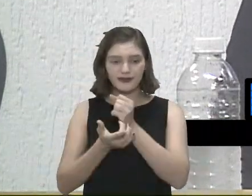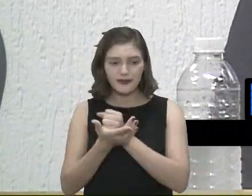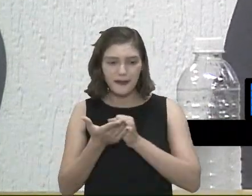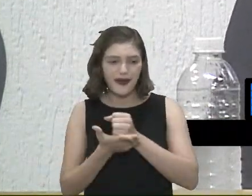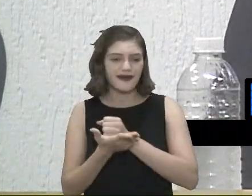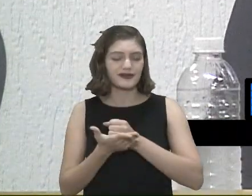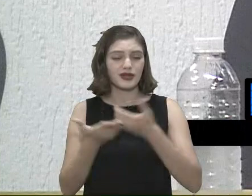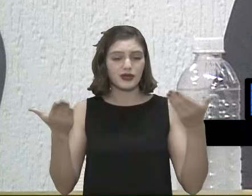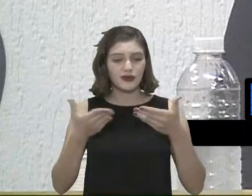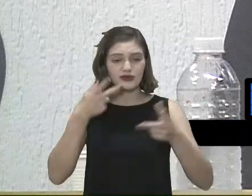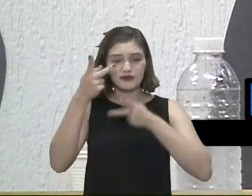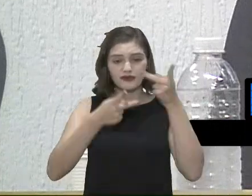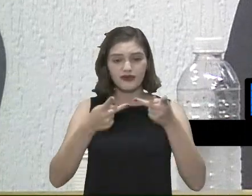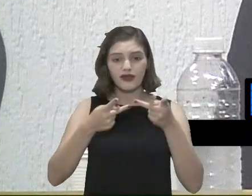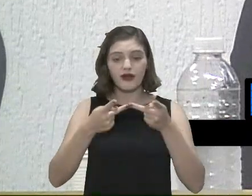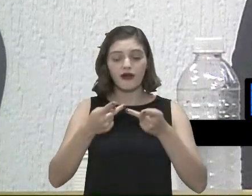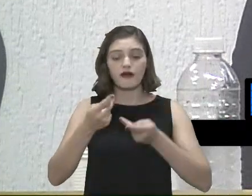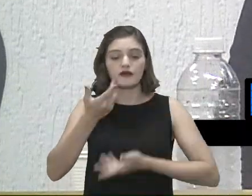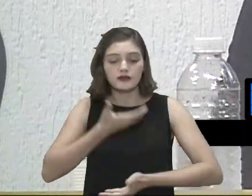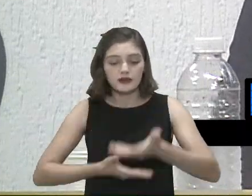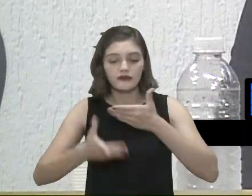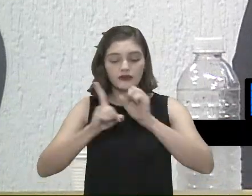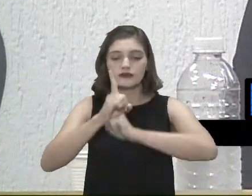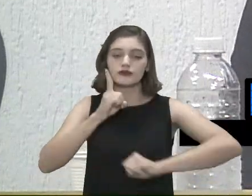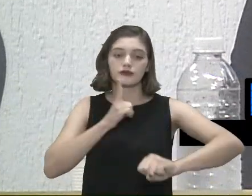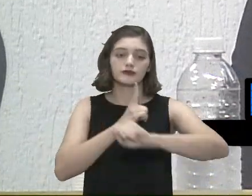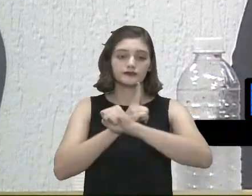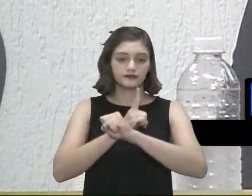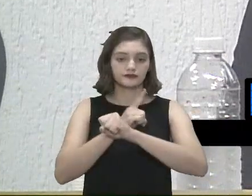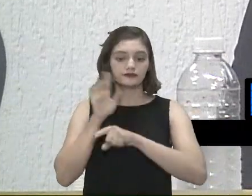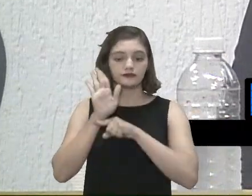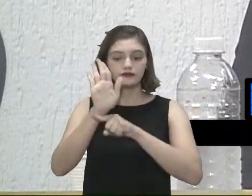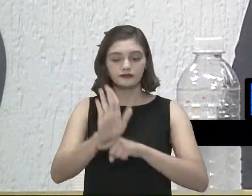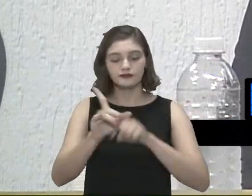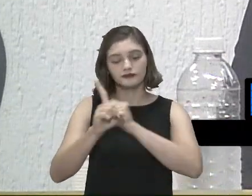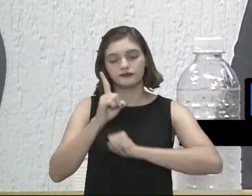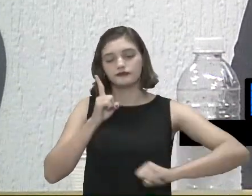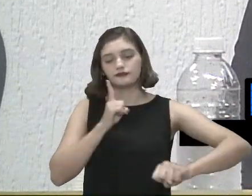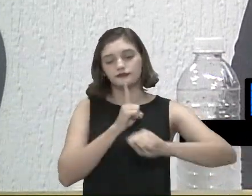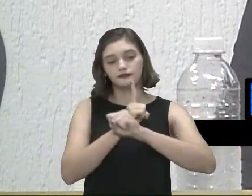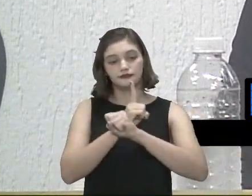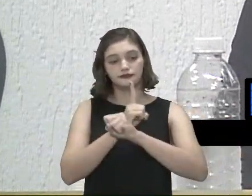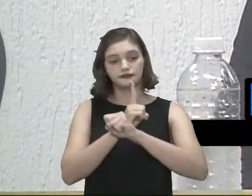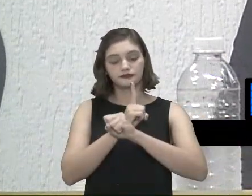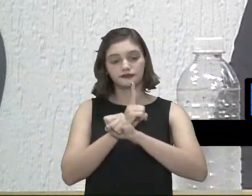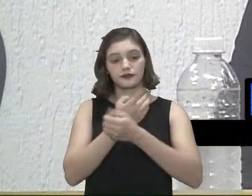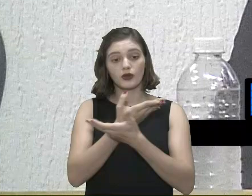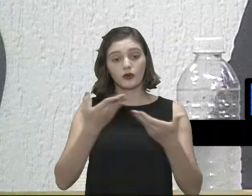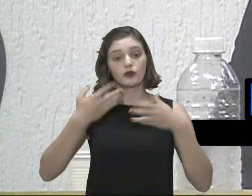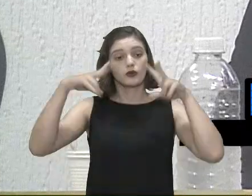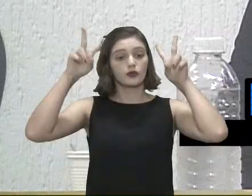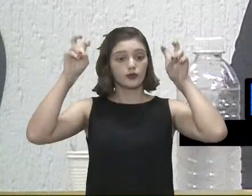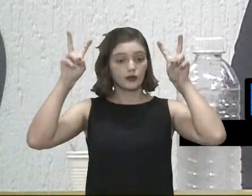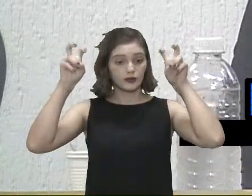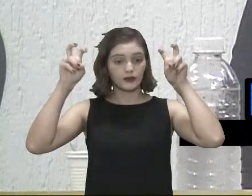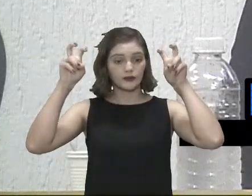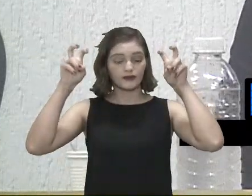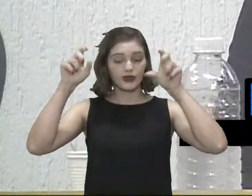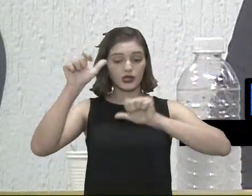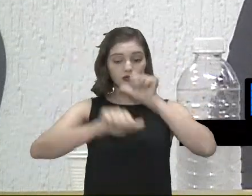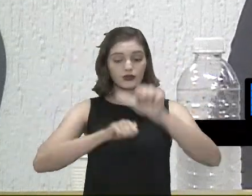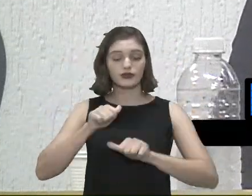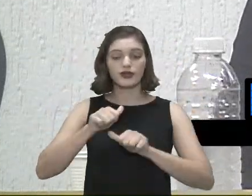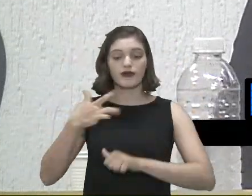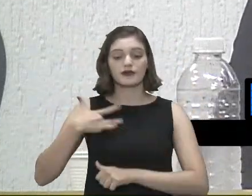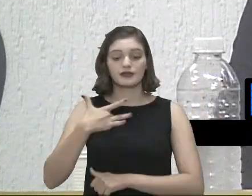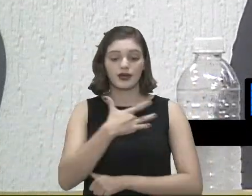hoje estamos falando sobre serviço social, sobre assistência social. Quando o assunto virar saúde pública,